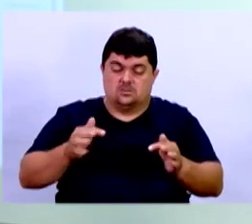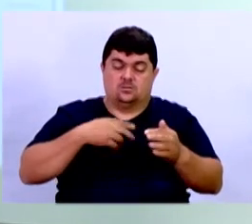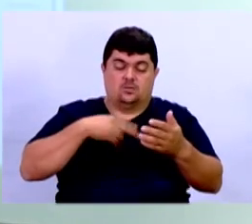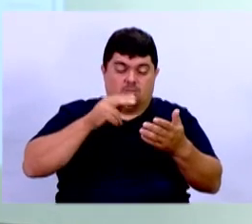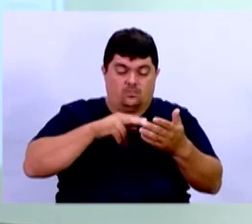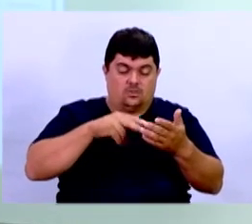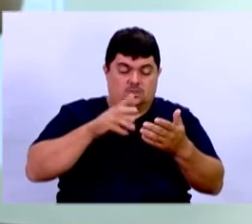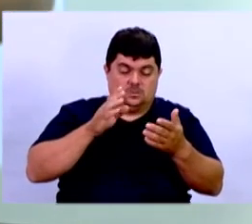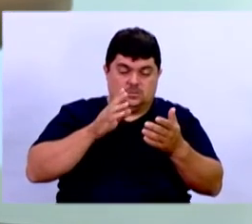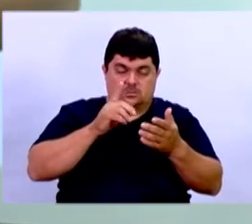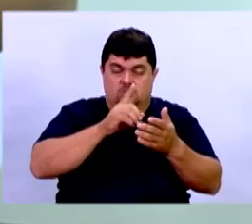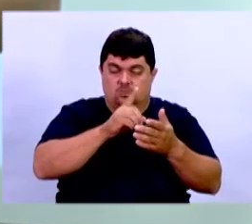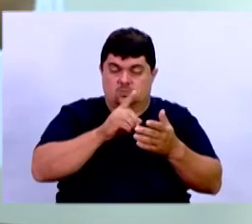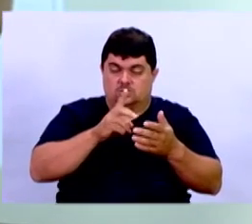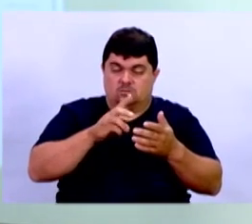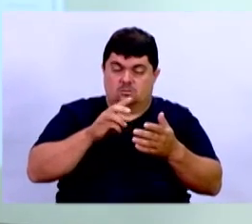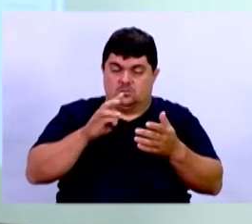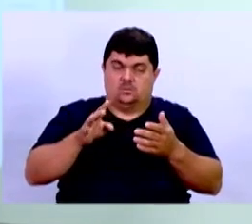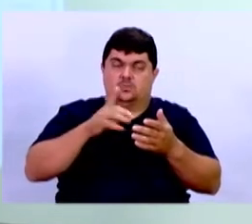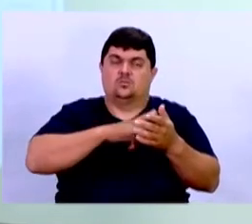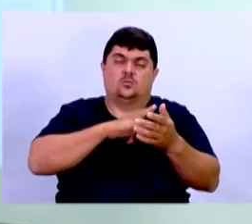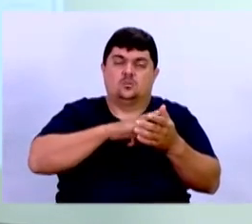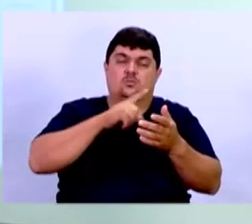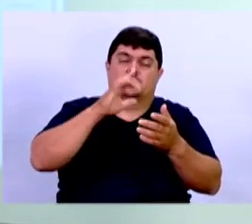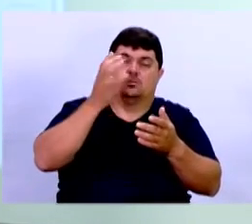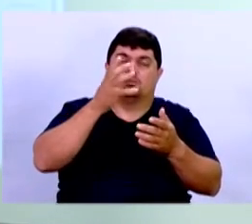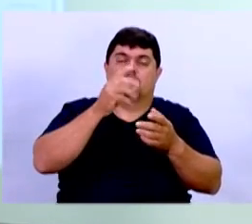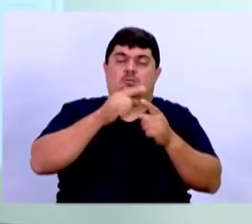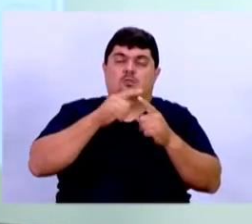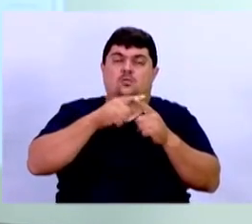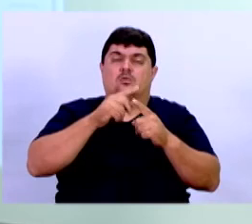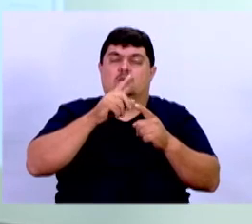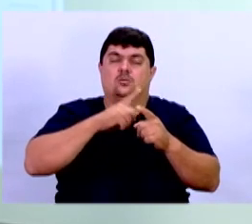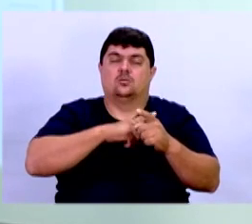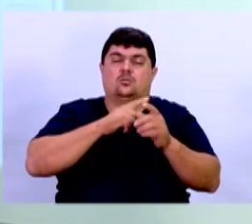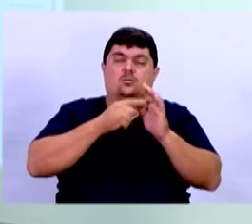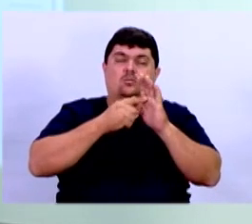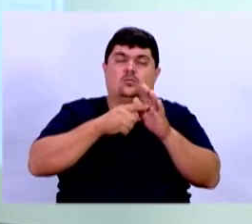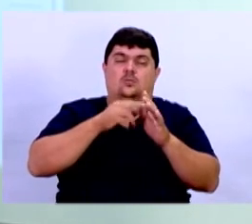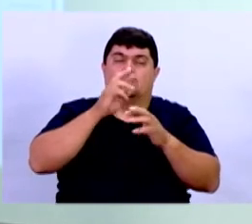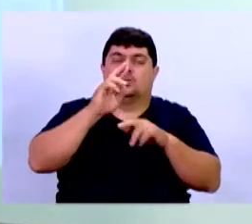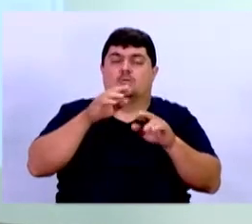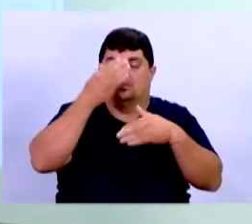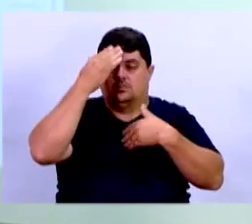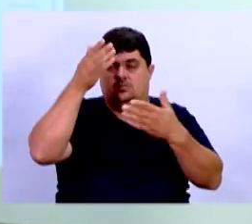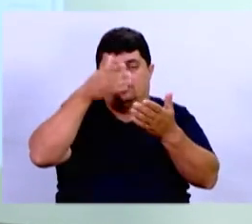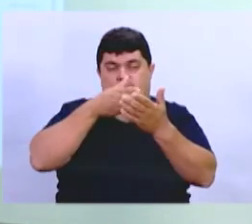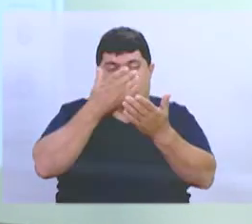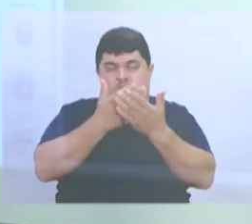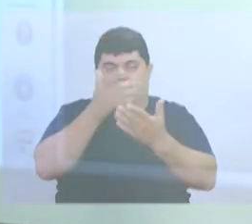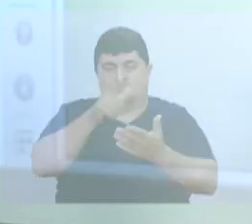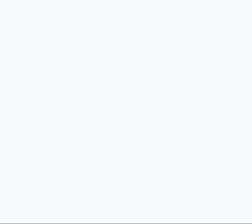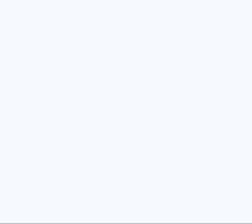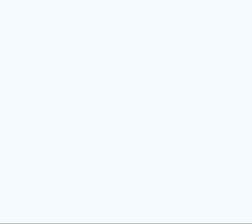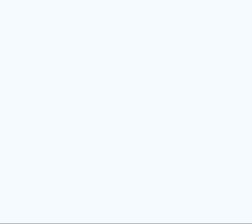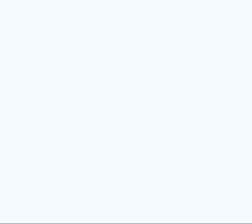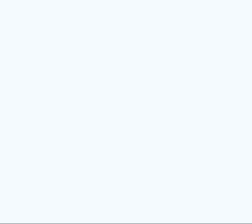estão aprendendo conceitualmente aqui acontecer para ter um resultado positivo. Obrigado e até a próxima.